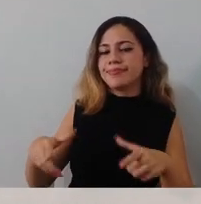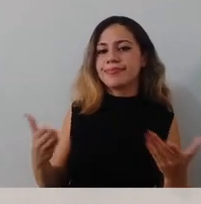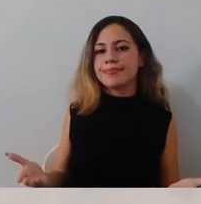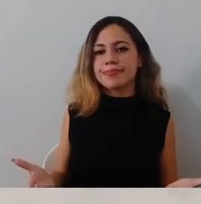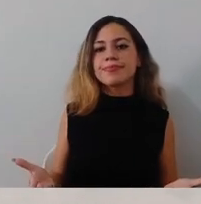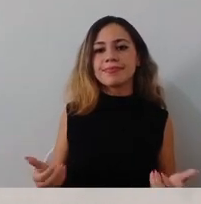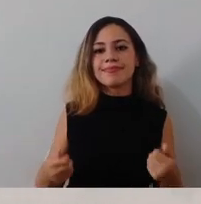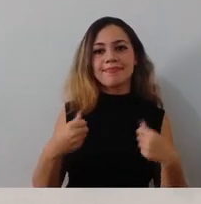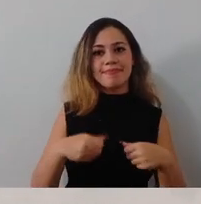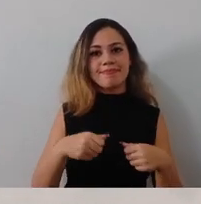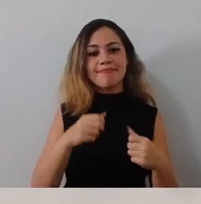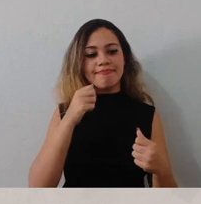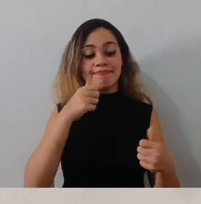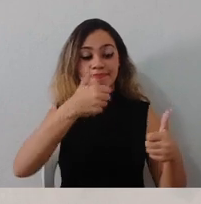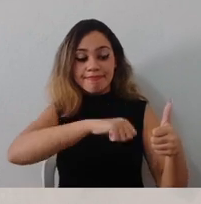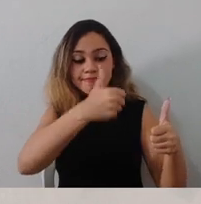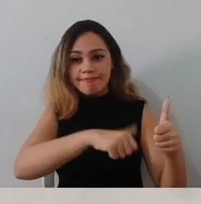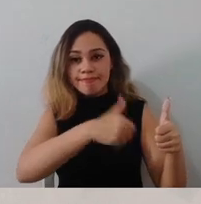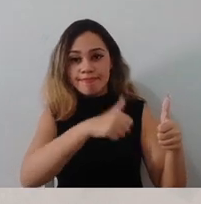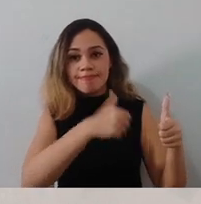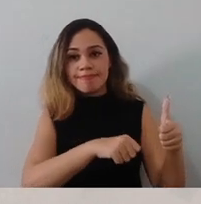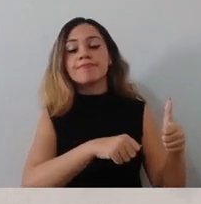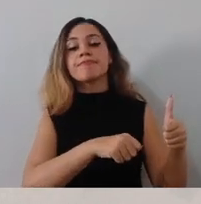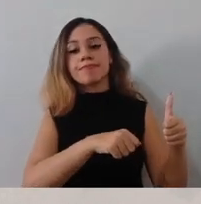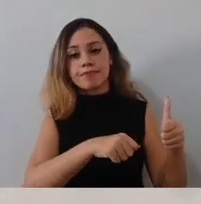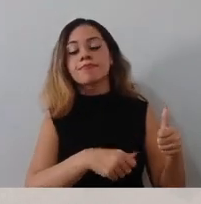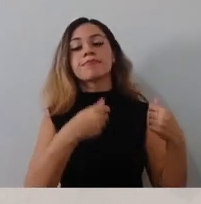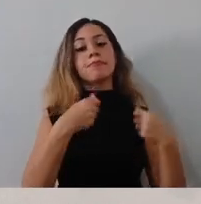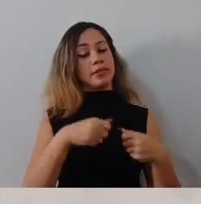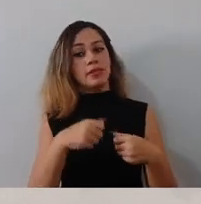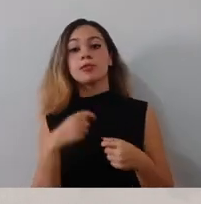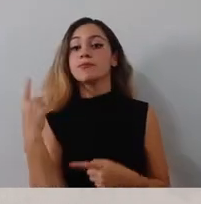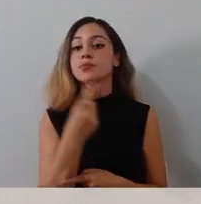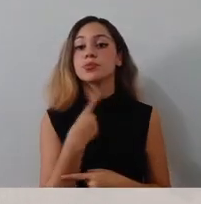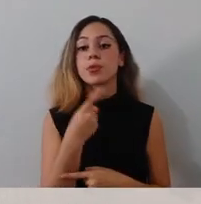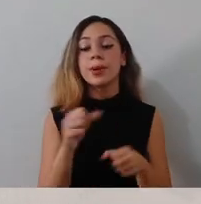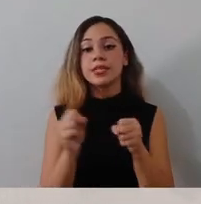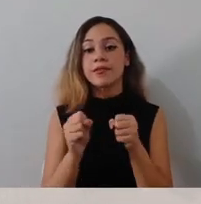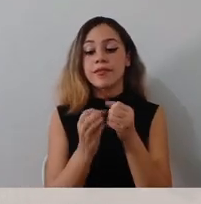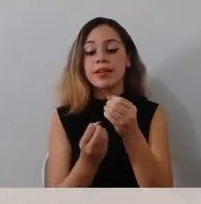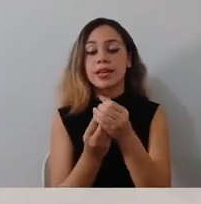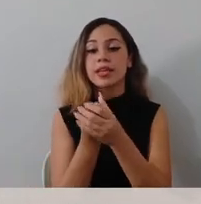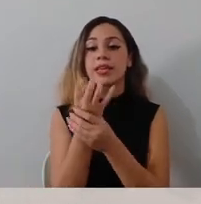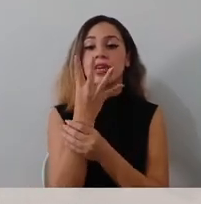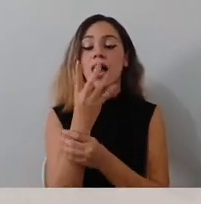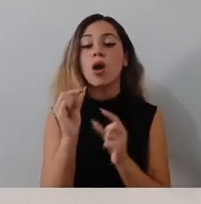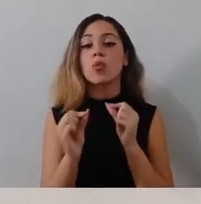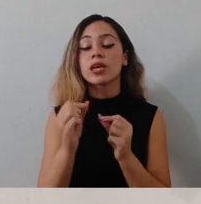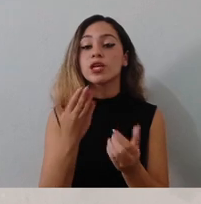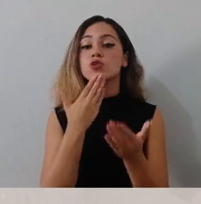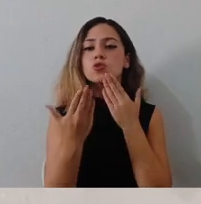na internet. R$ 20. E esse protocolo está caminhando, você acha que... Sim, nós estamos nas